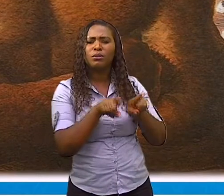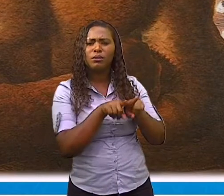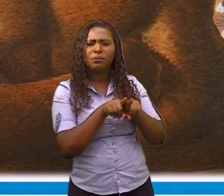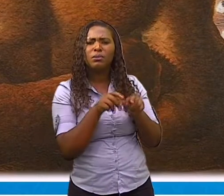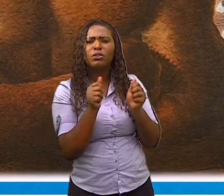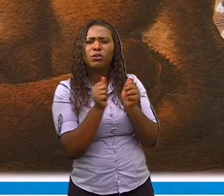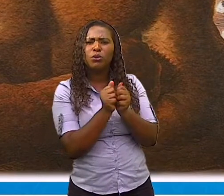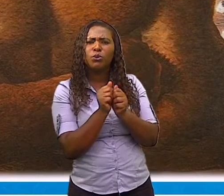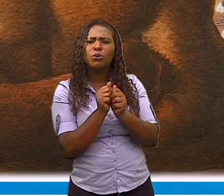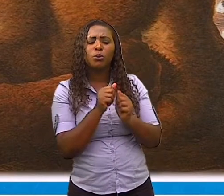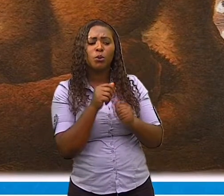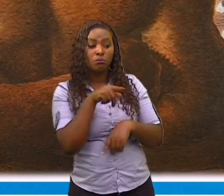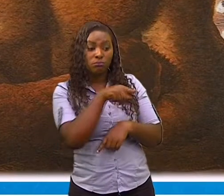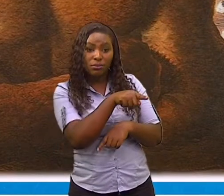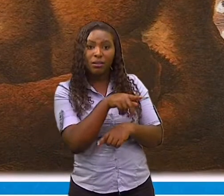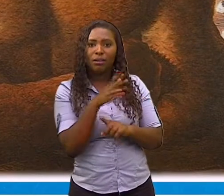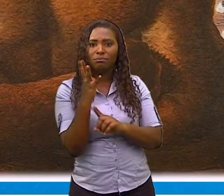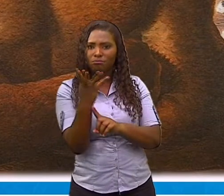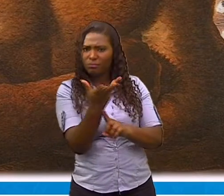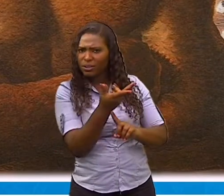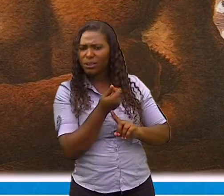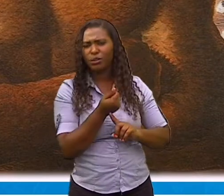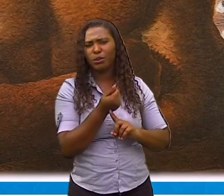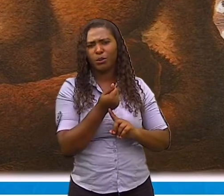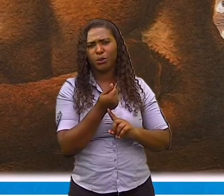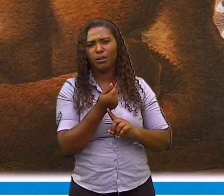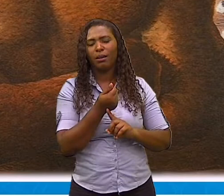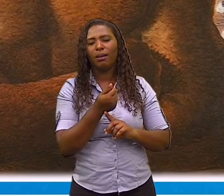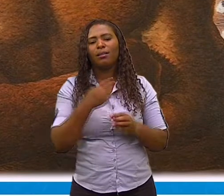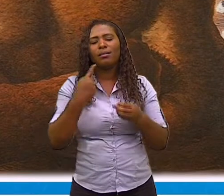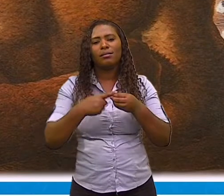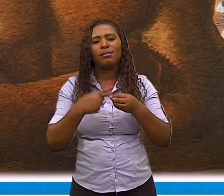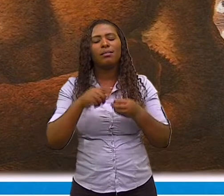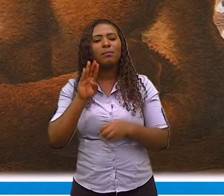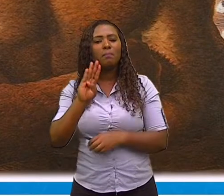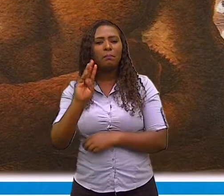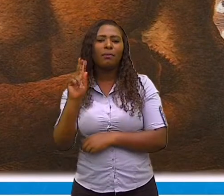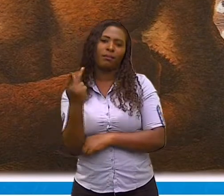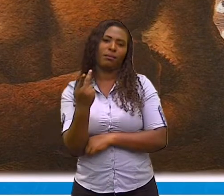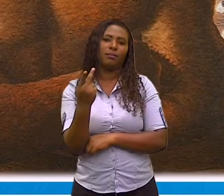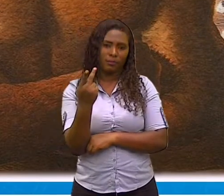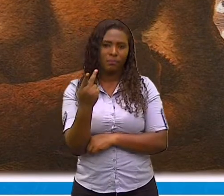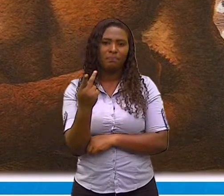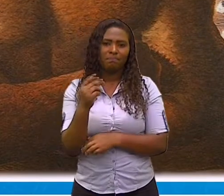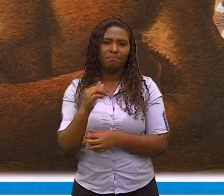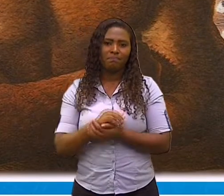Horizonte. E nesse projeto, destacaram-se as composições sacras, como